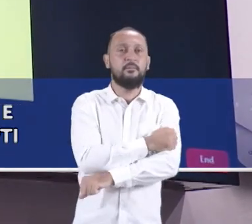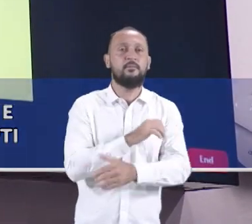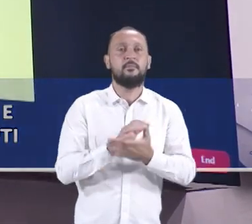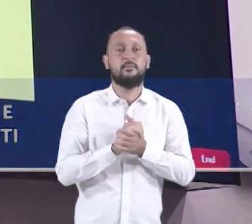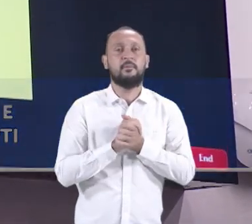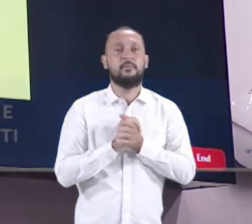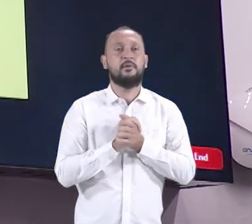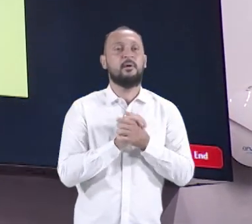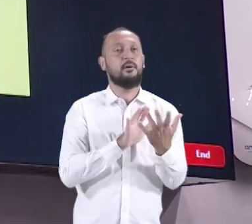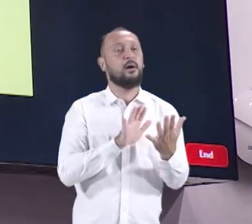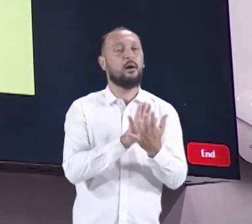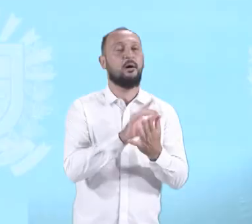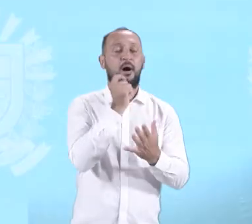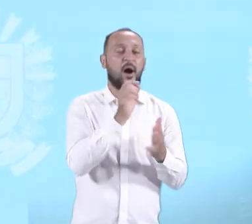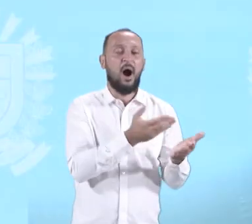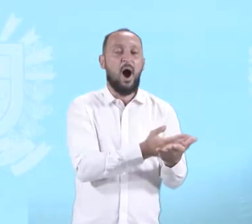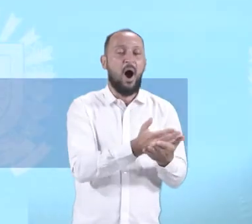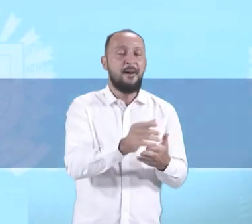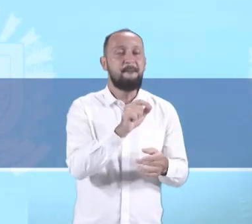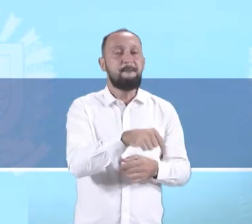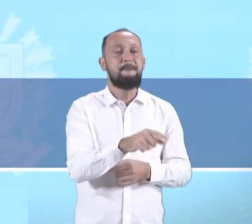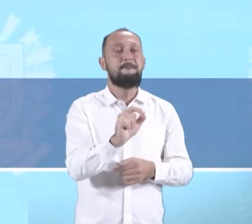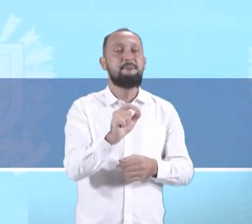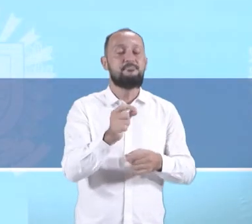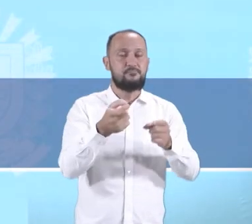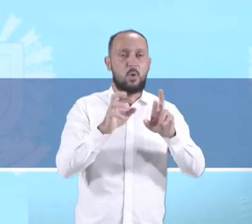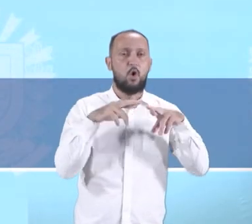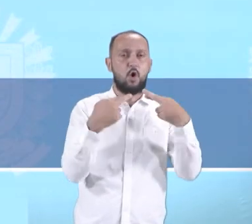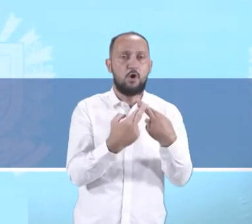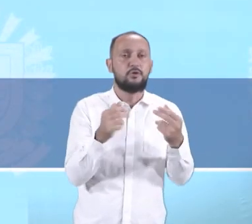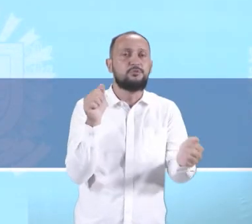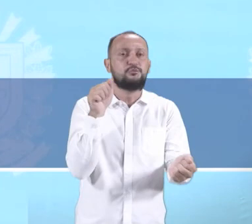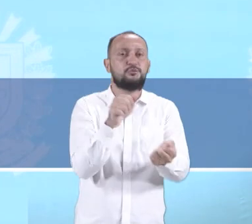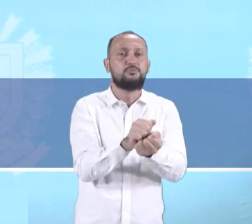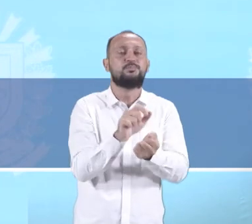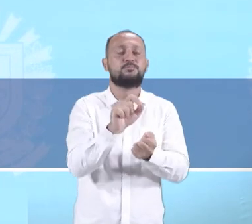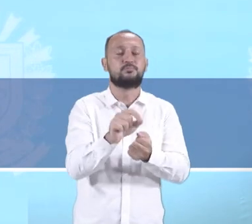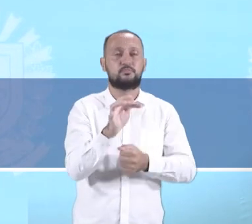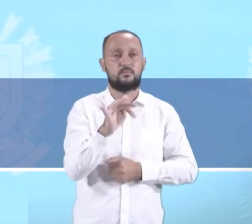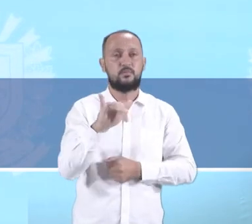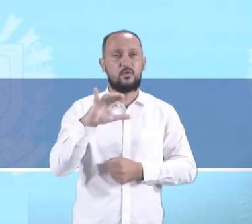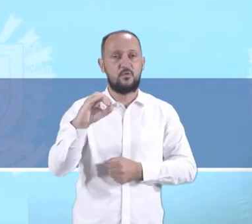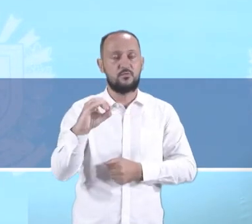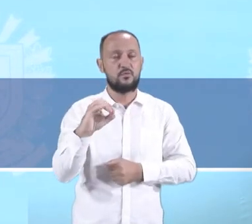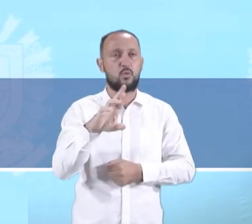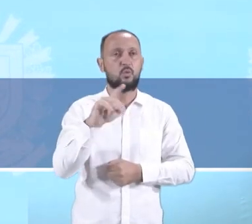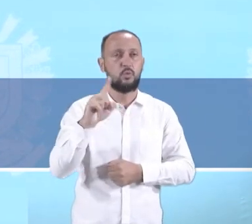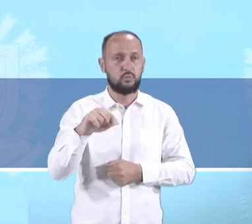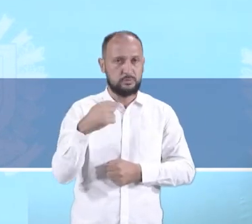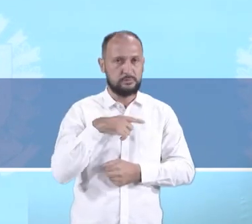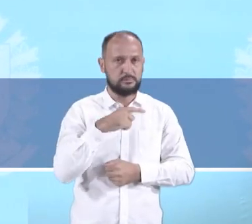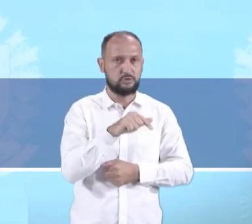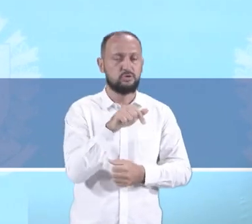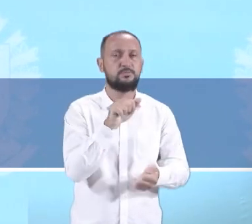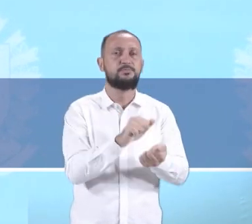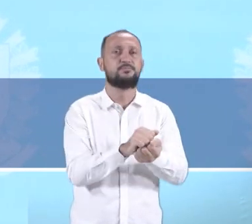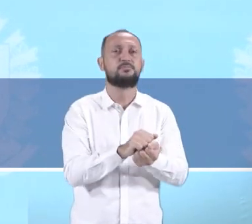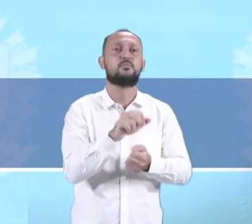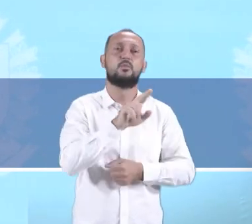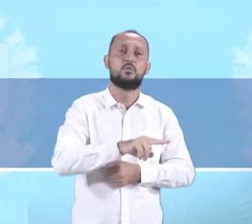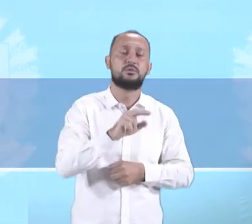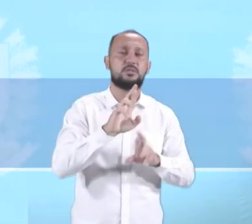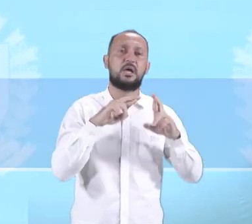diversos alunos. O projeto do jogo, ele começou por meio de uma reunião que nós fizemos com a Fiocruz, né?